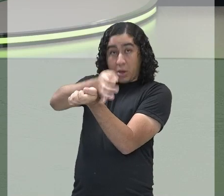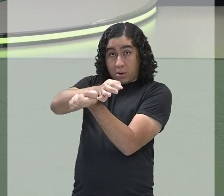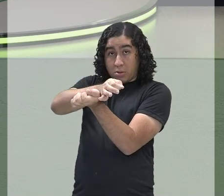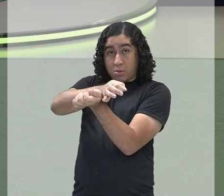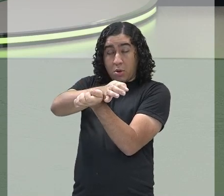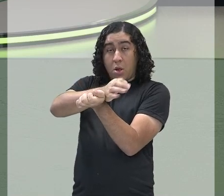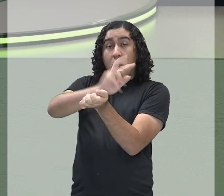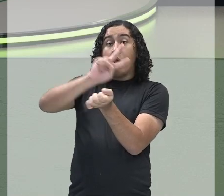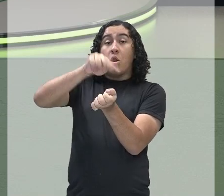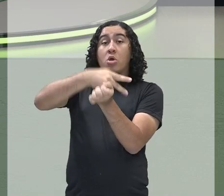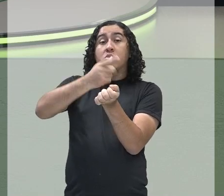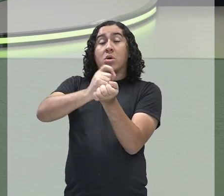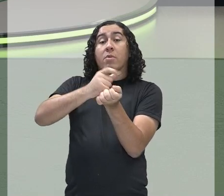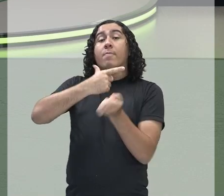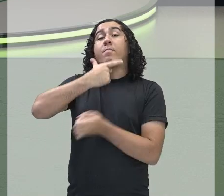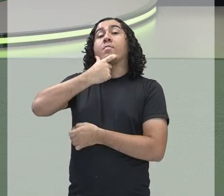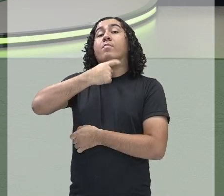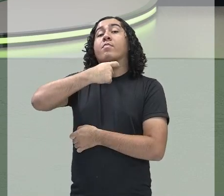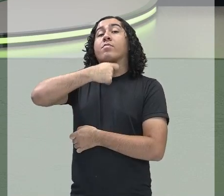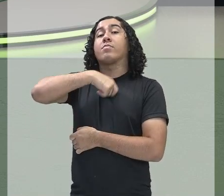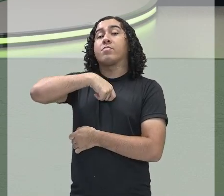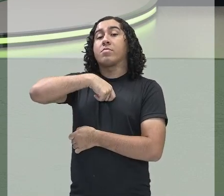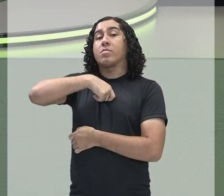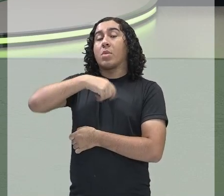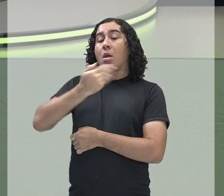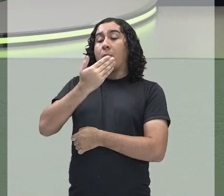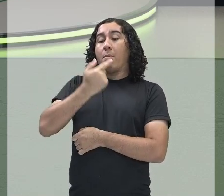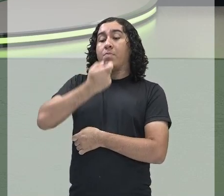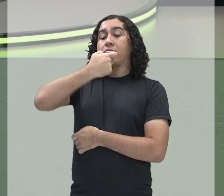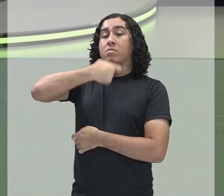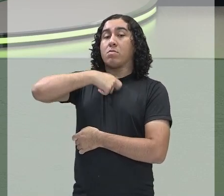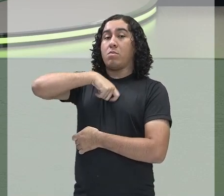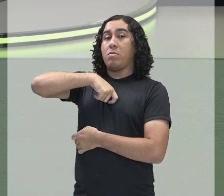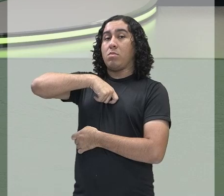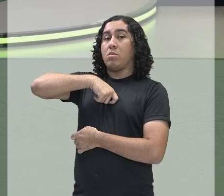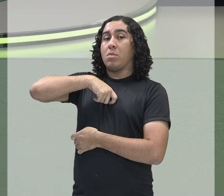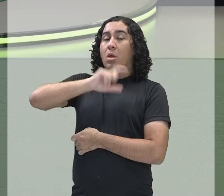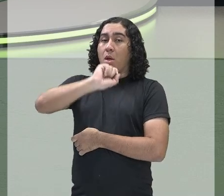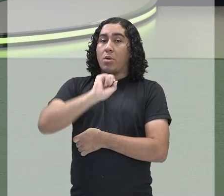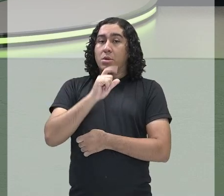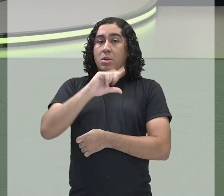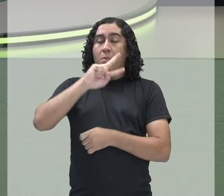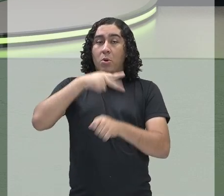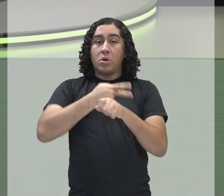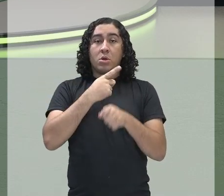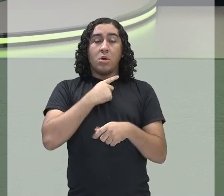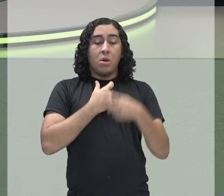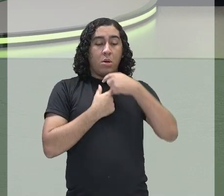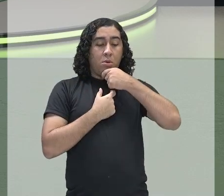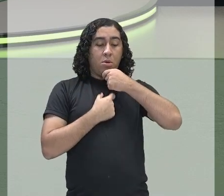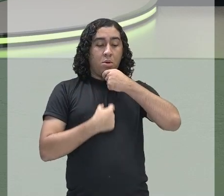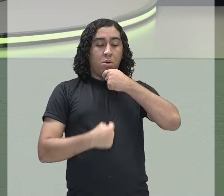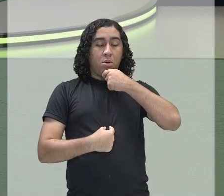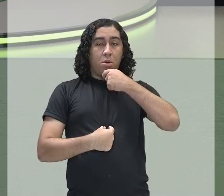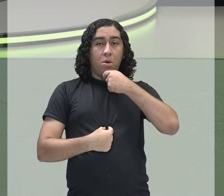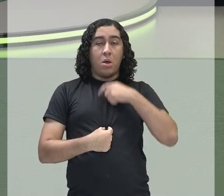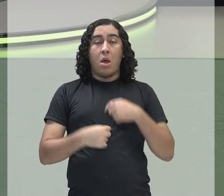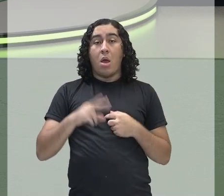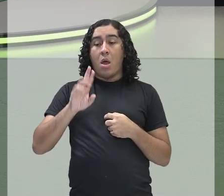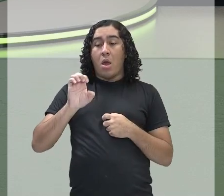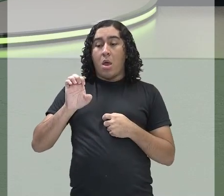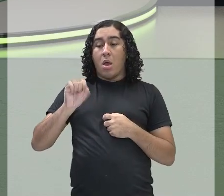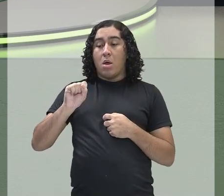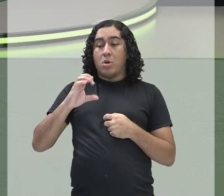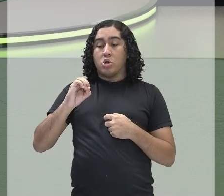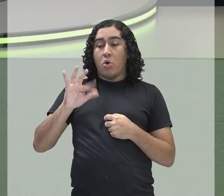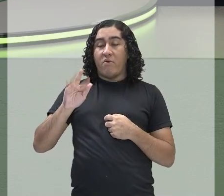a gente vai engolir, né? Engolimos o alimento. E aí ele passa para o esôfago, que é esse tubo que a gente observa aqui